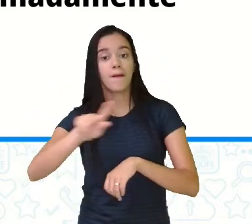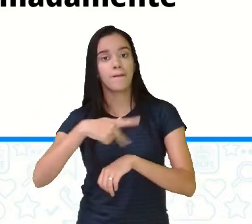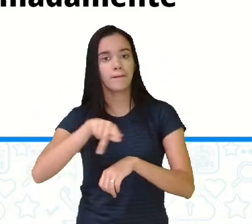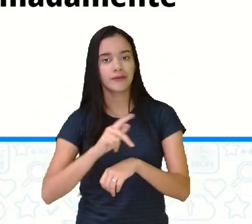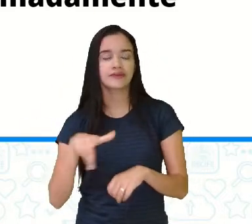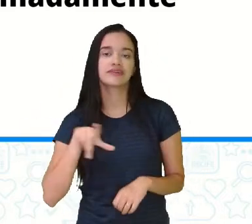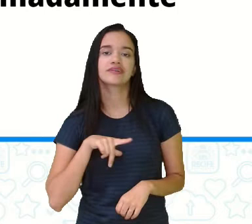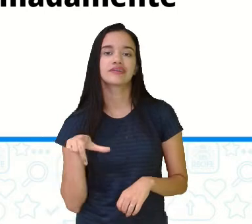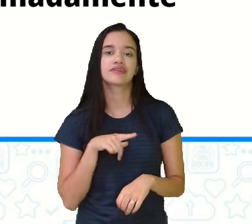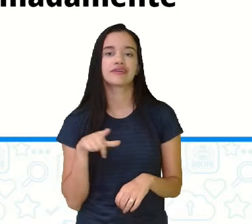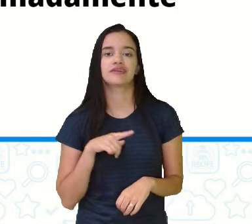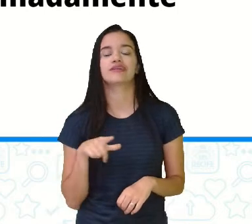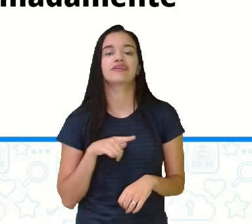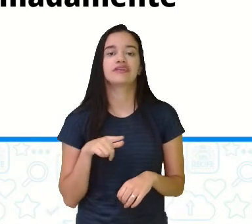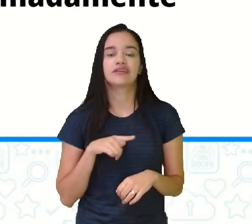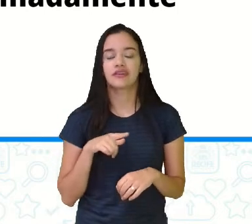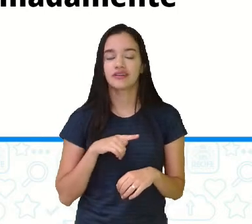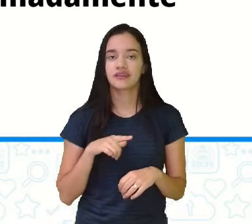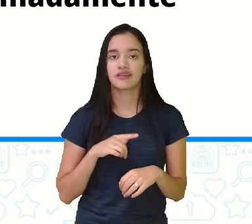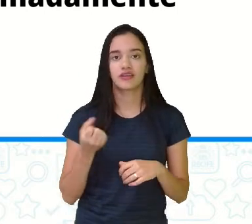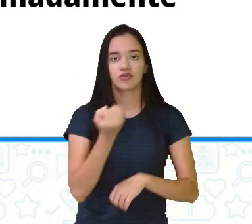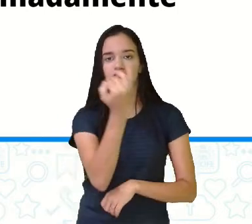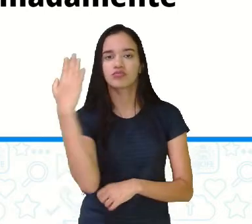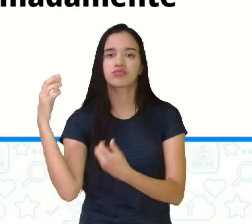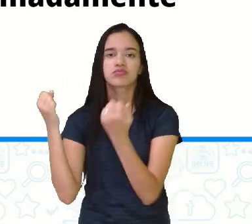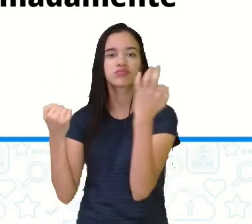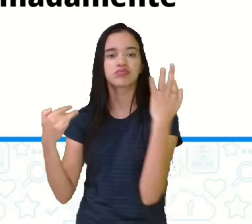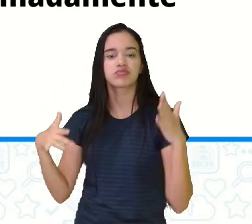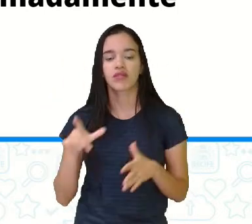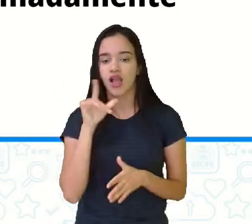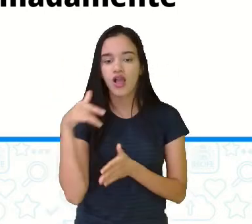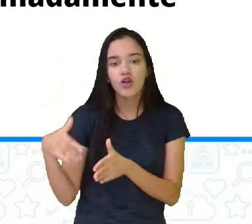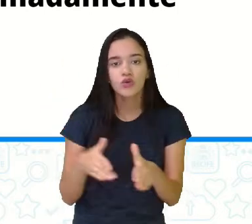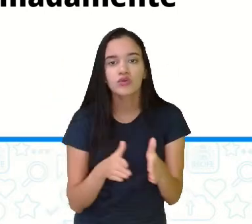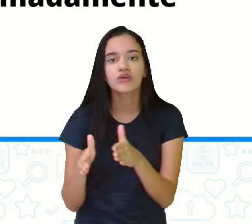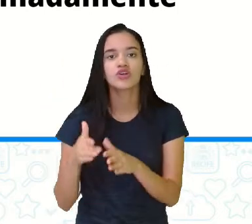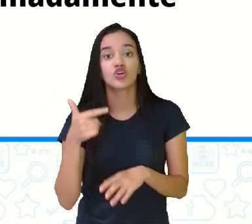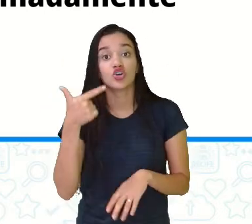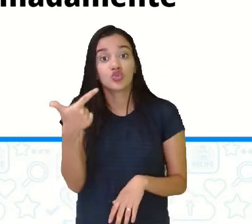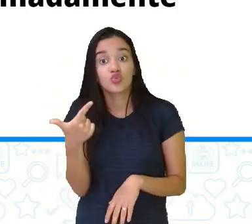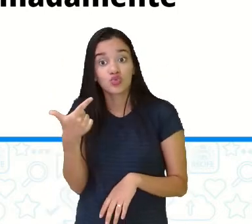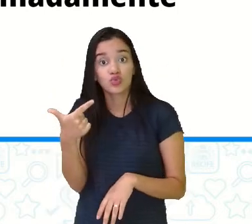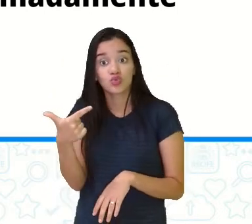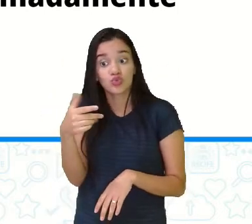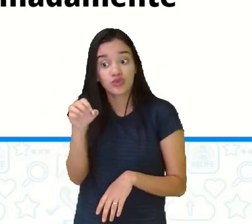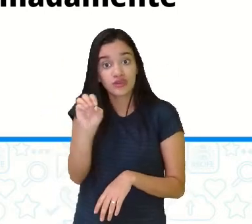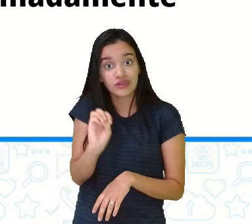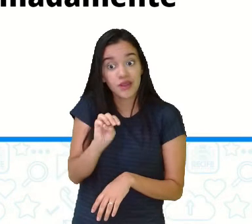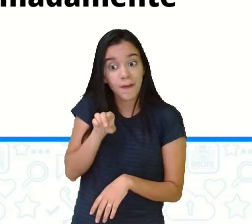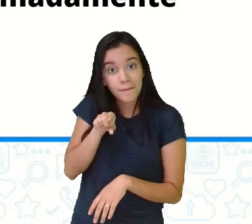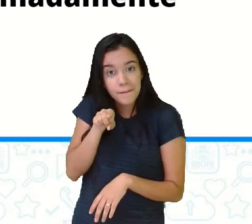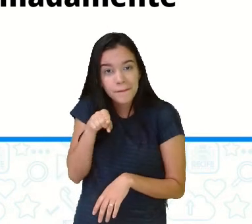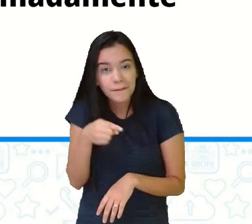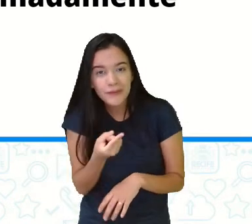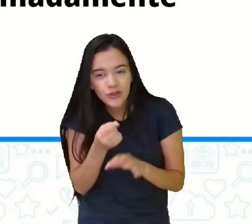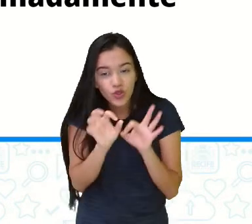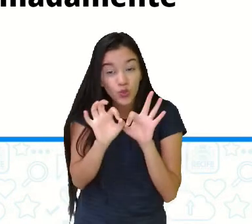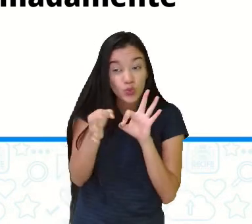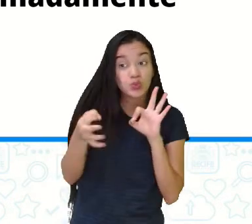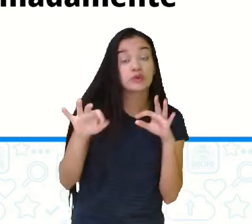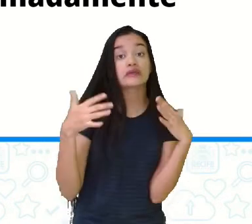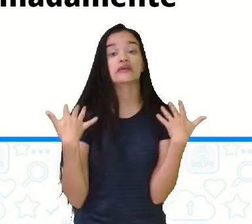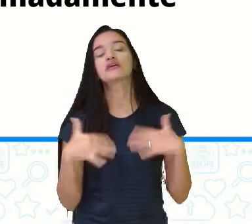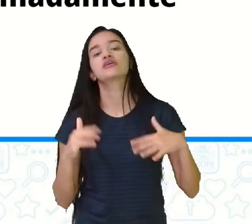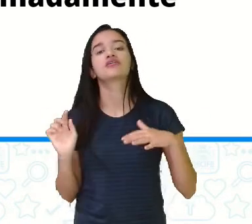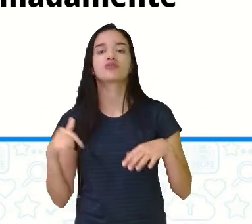que possui maior faixa de manguezal do planeta. São aproximadamente 200 mil quilômetros de extensão. Então, o